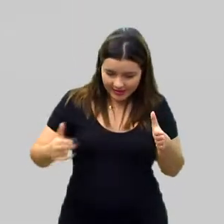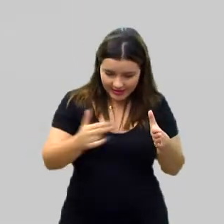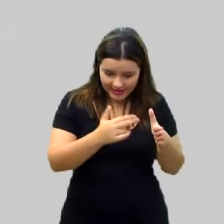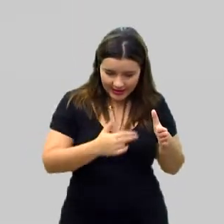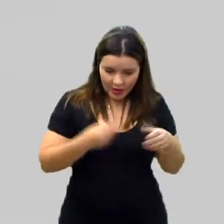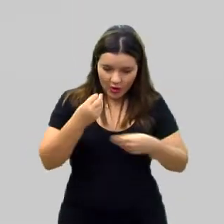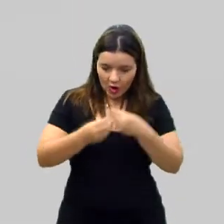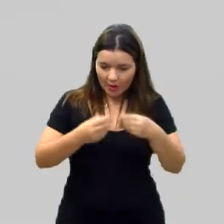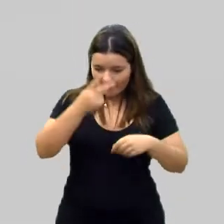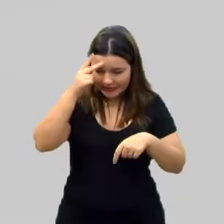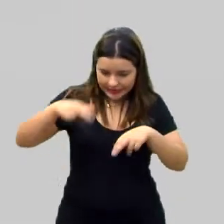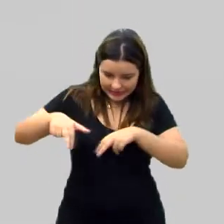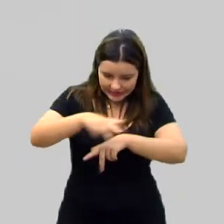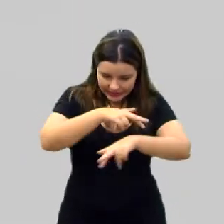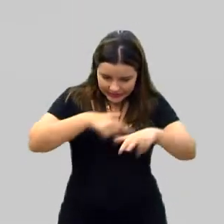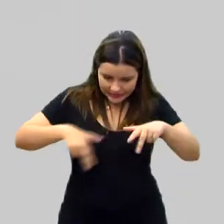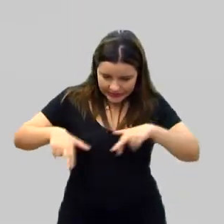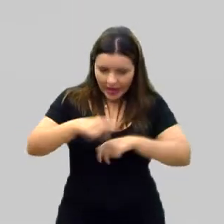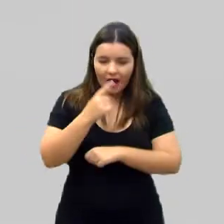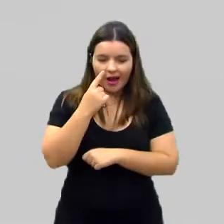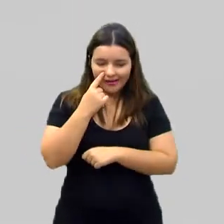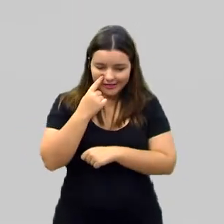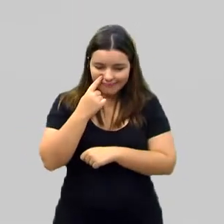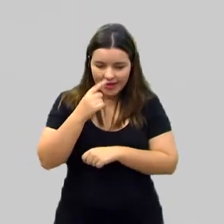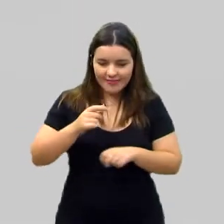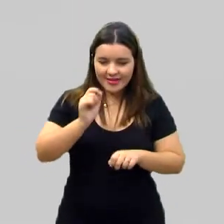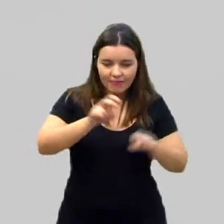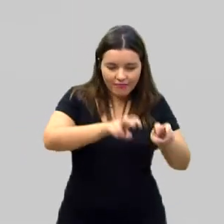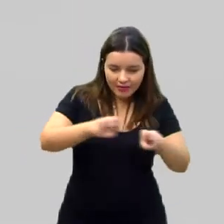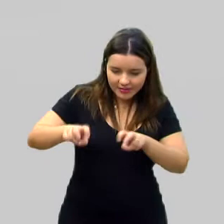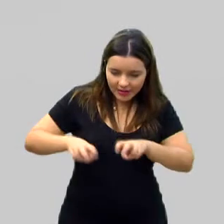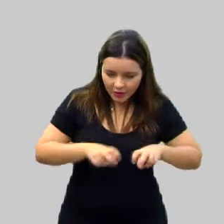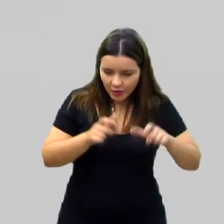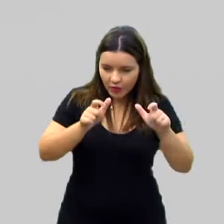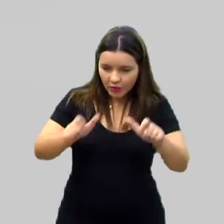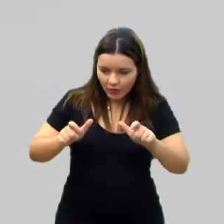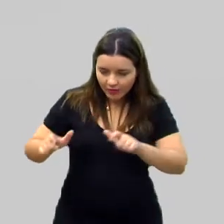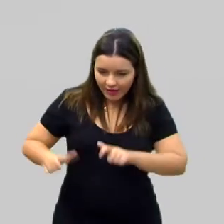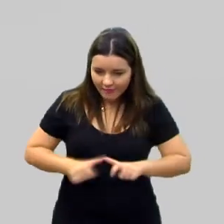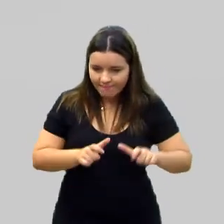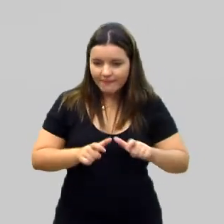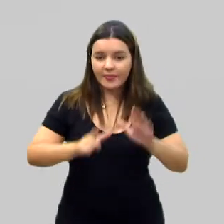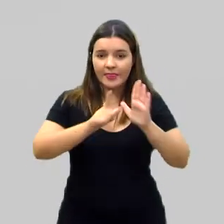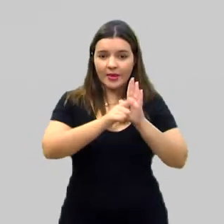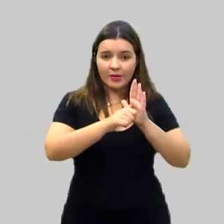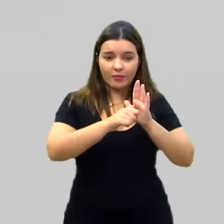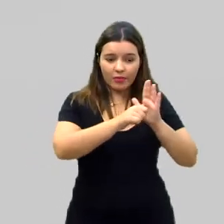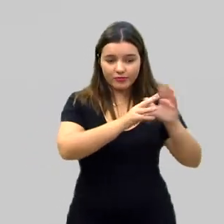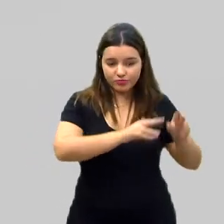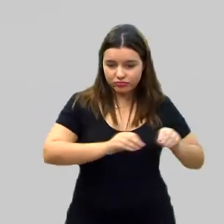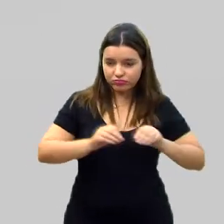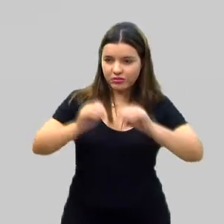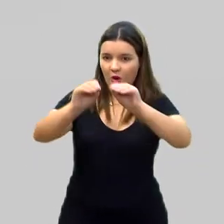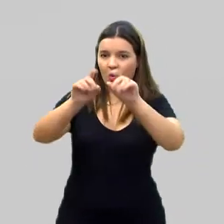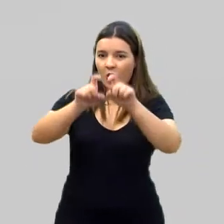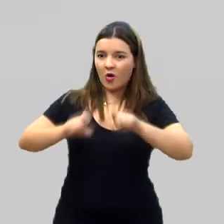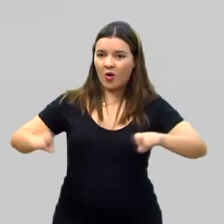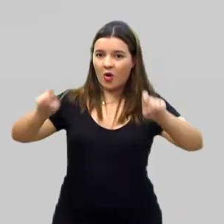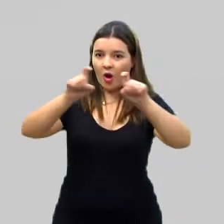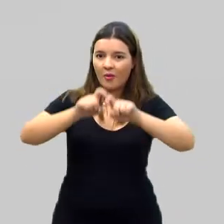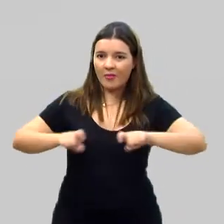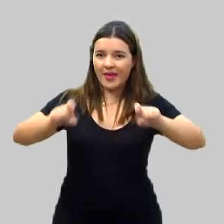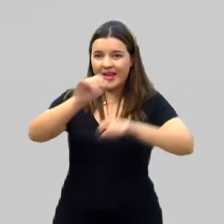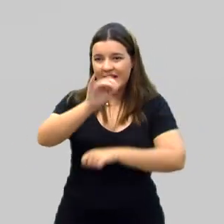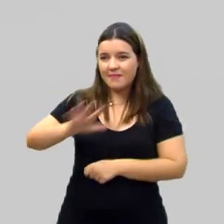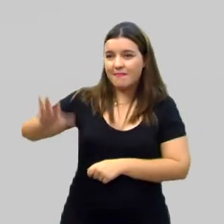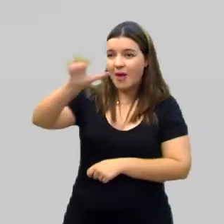toda a circulação e a ocupação dos ambientes e depois nós fomos criando em projeto de imagem a carinha da